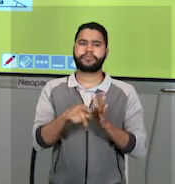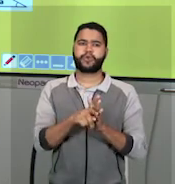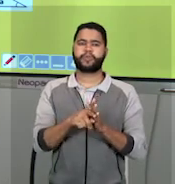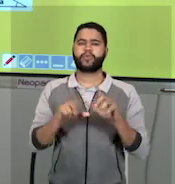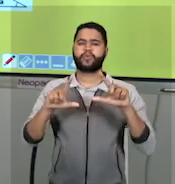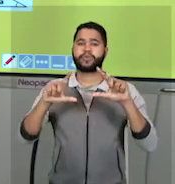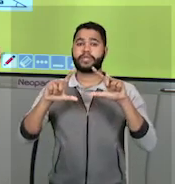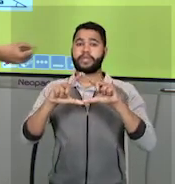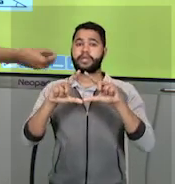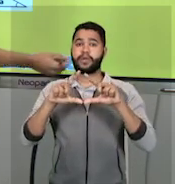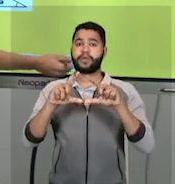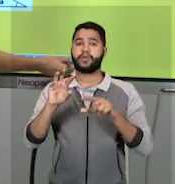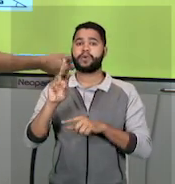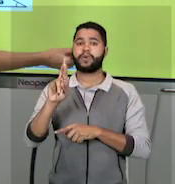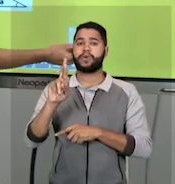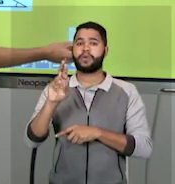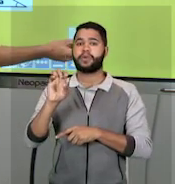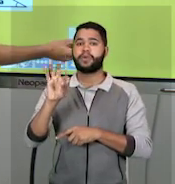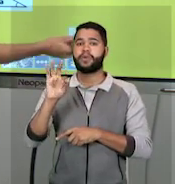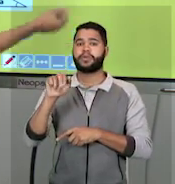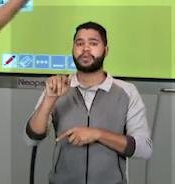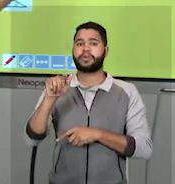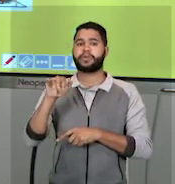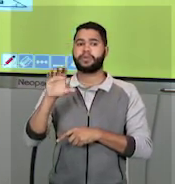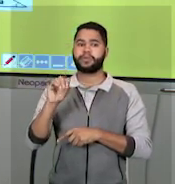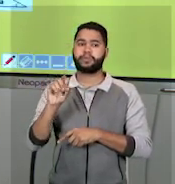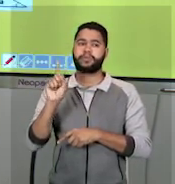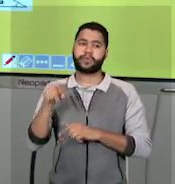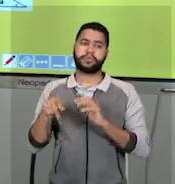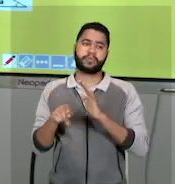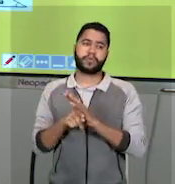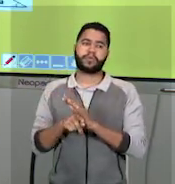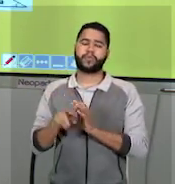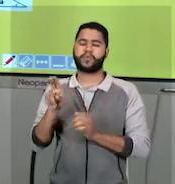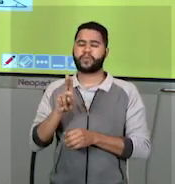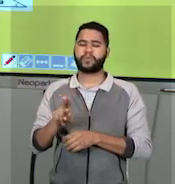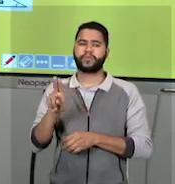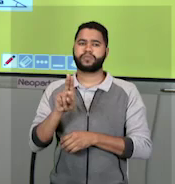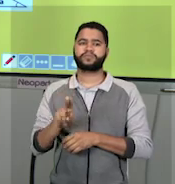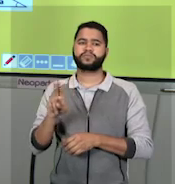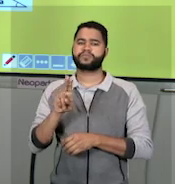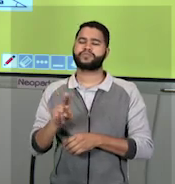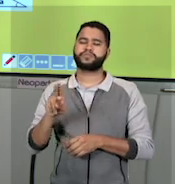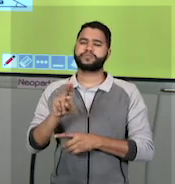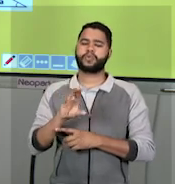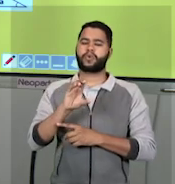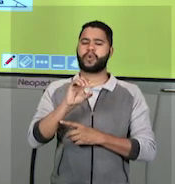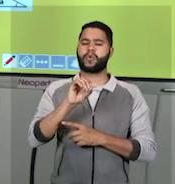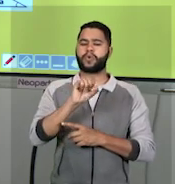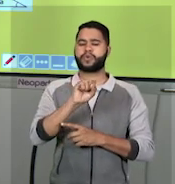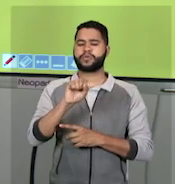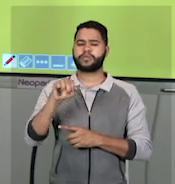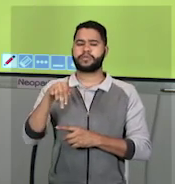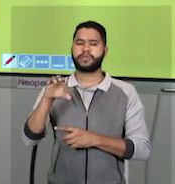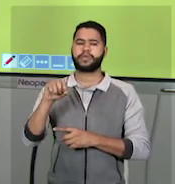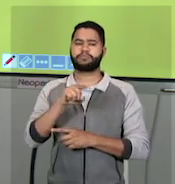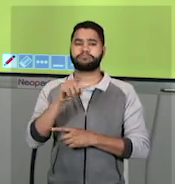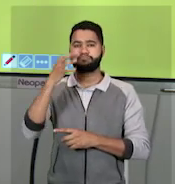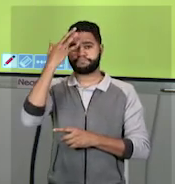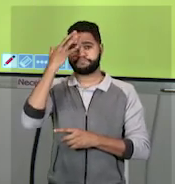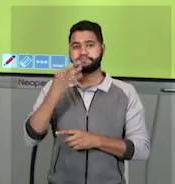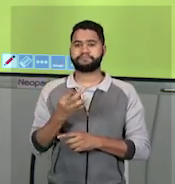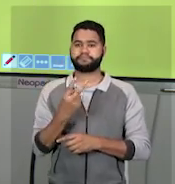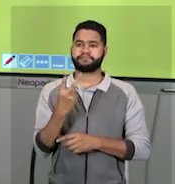retângulo. Ok? Então, tem duas formas, mas eu fiz utilizando o cosseno para você entender os